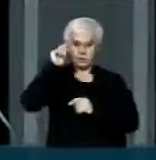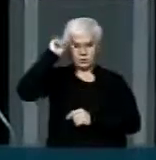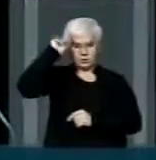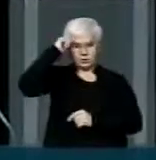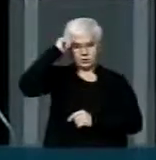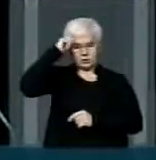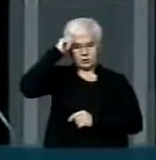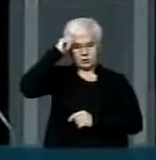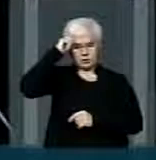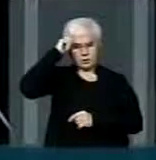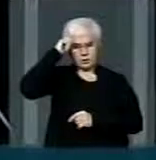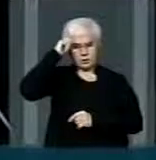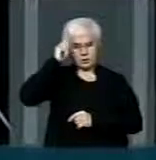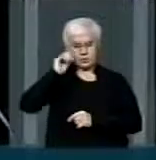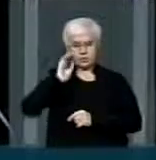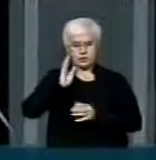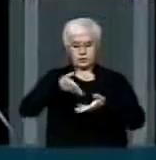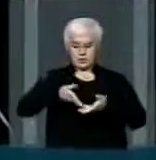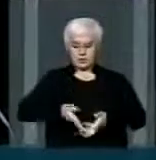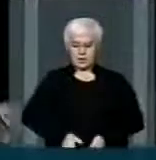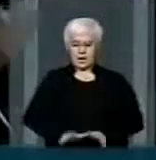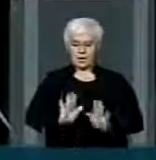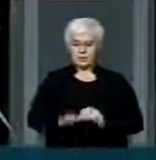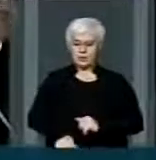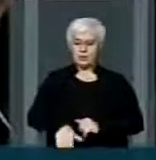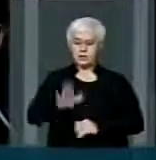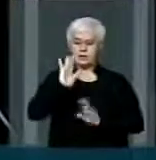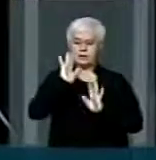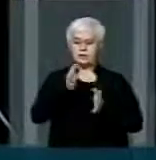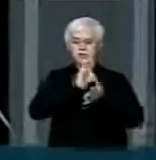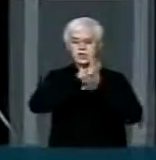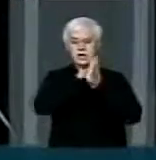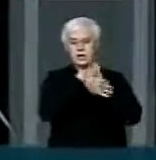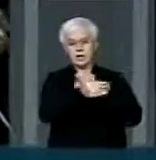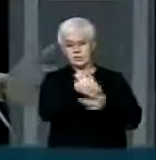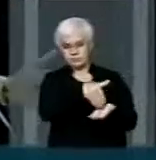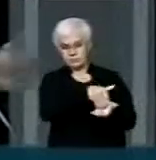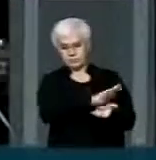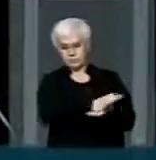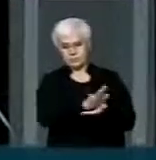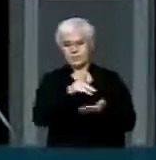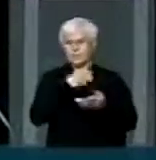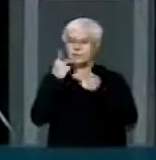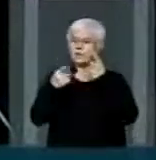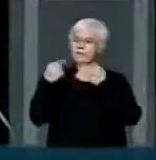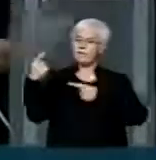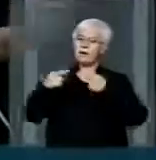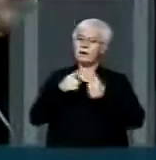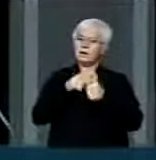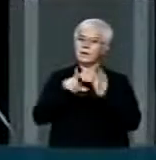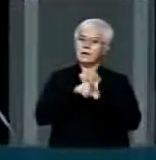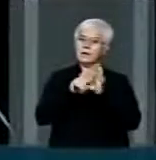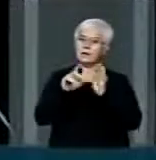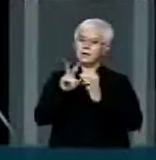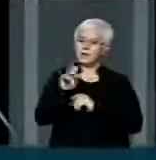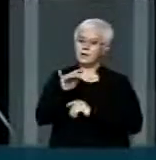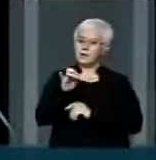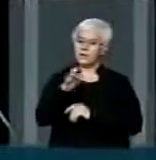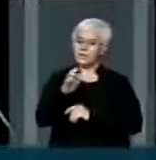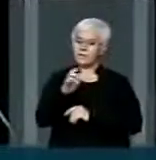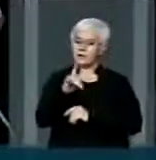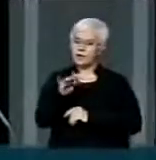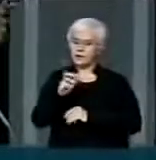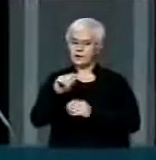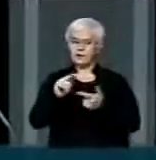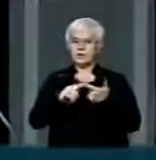nasce e já cresce na exclusão. Tratamos, sim, da lei do ventre livre, da lei do